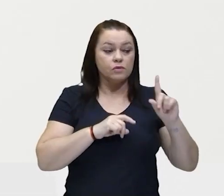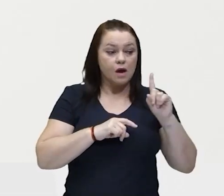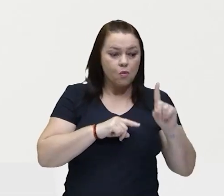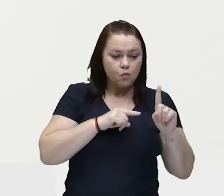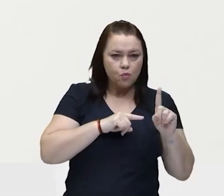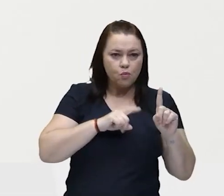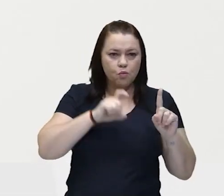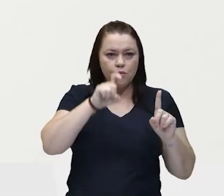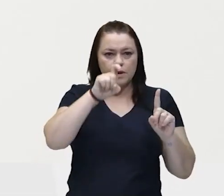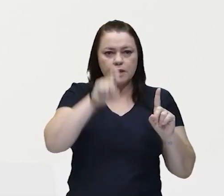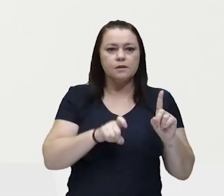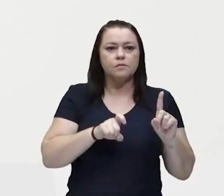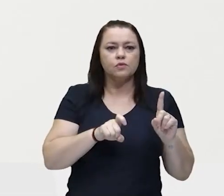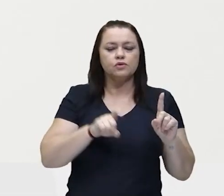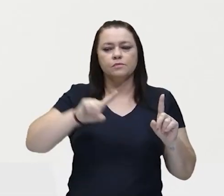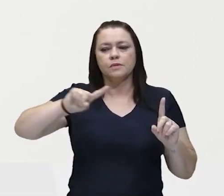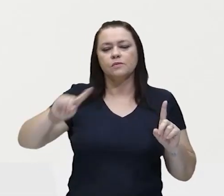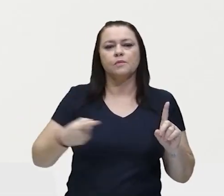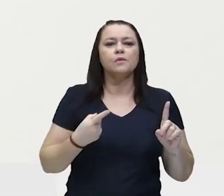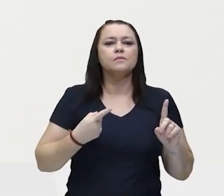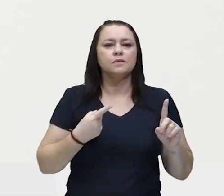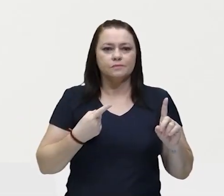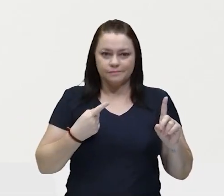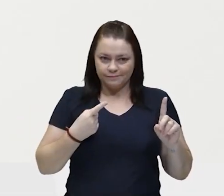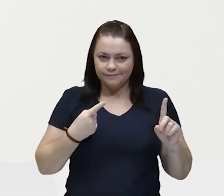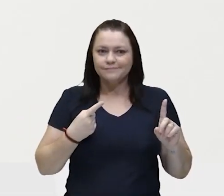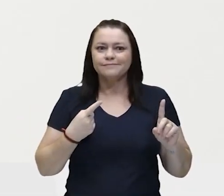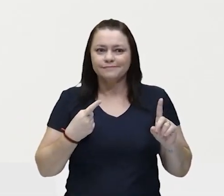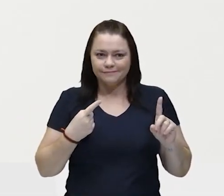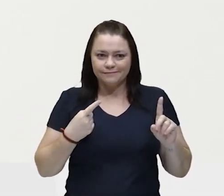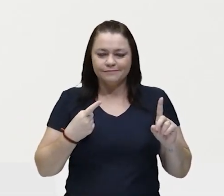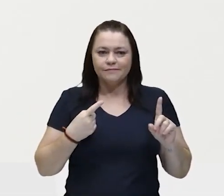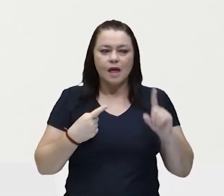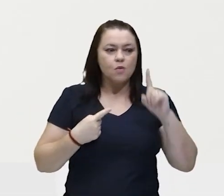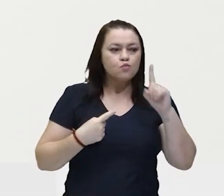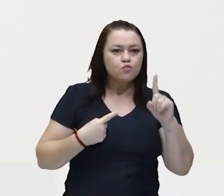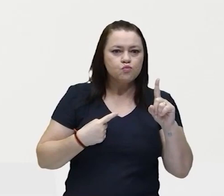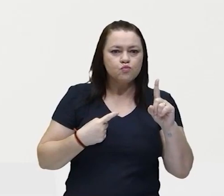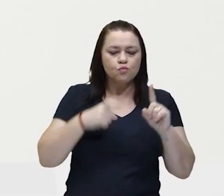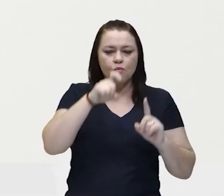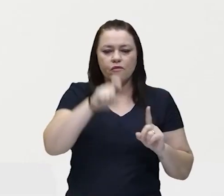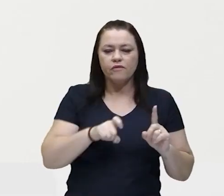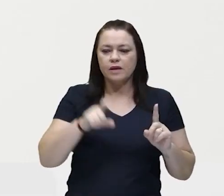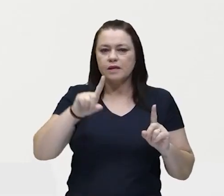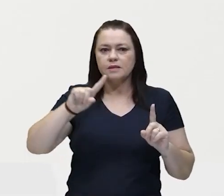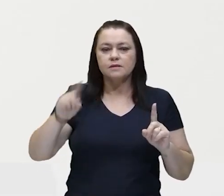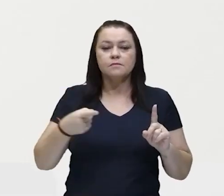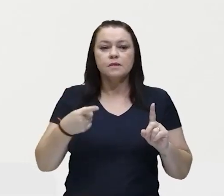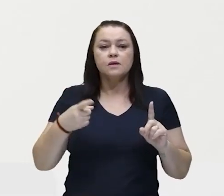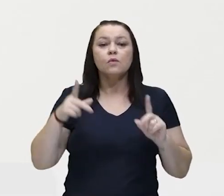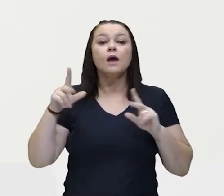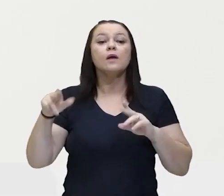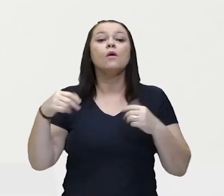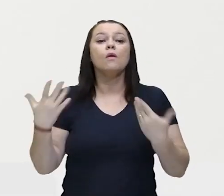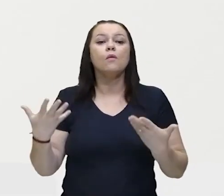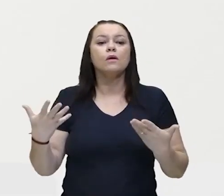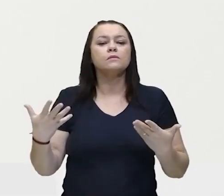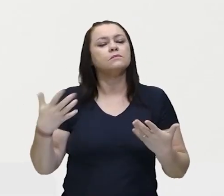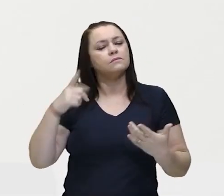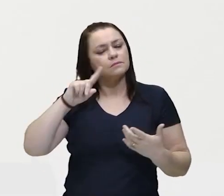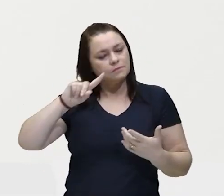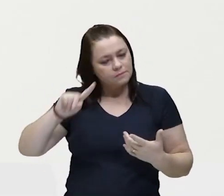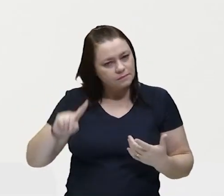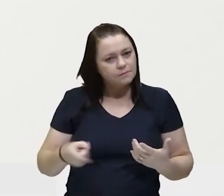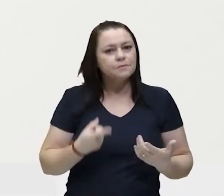quanto? Por 1000. Muito bem. E 1 vezes 1000 é quanto? 1000. Então, quantos gramas